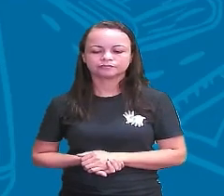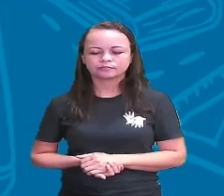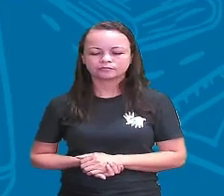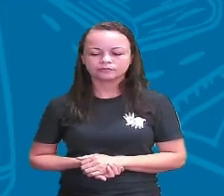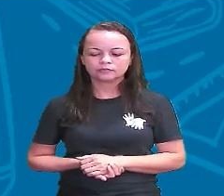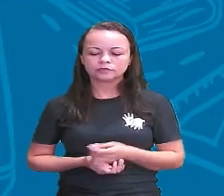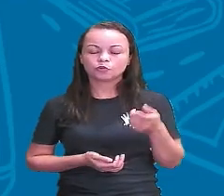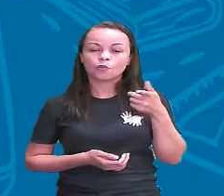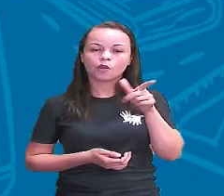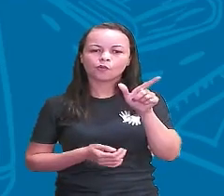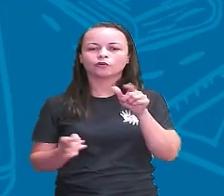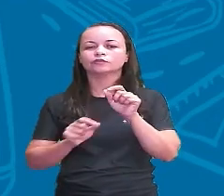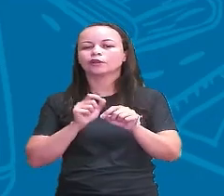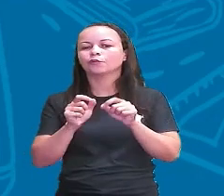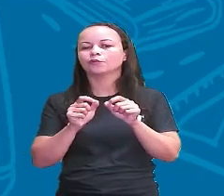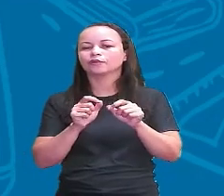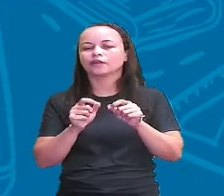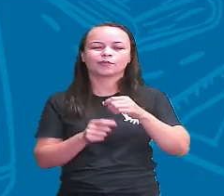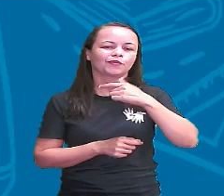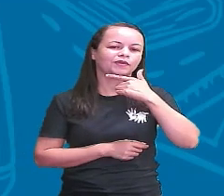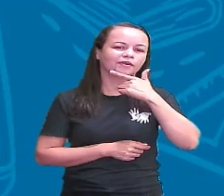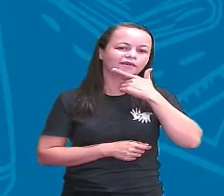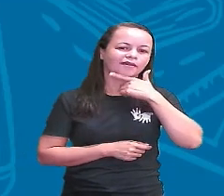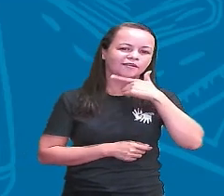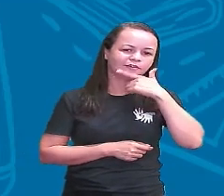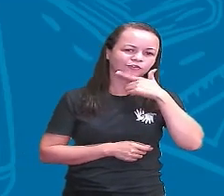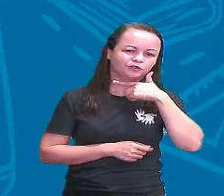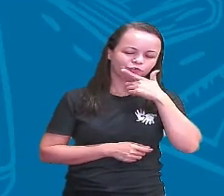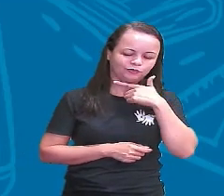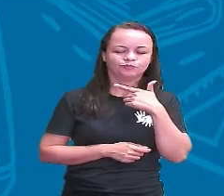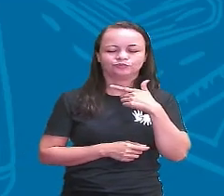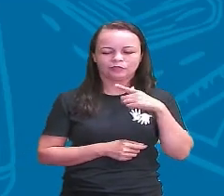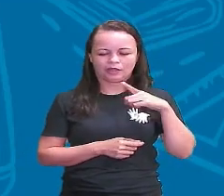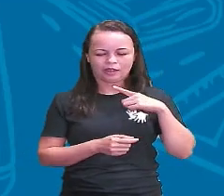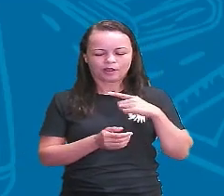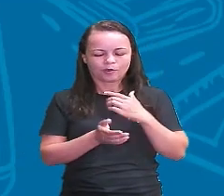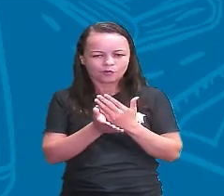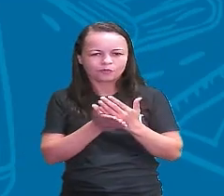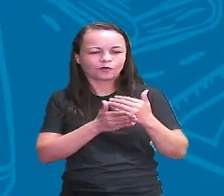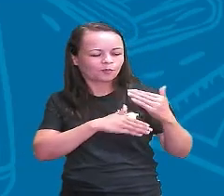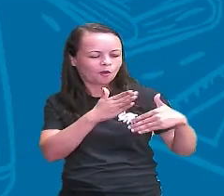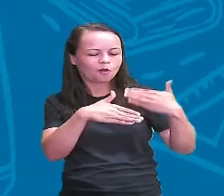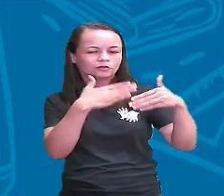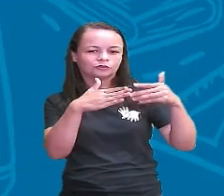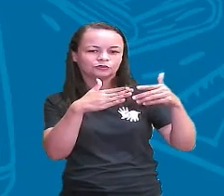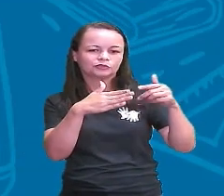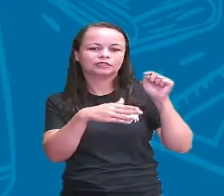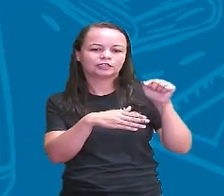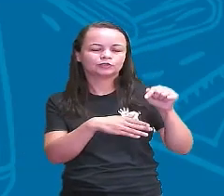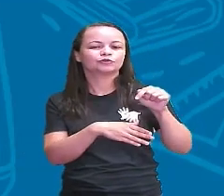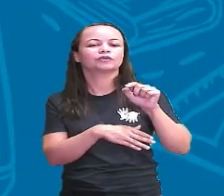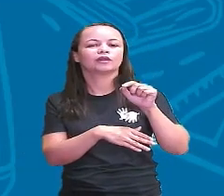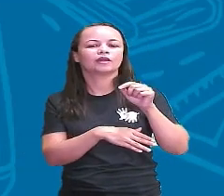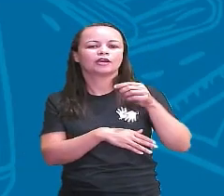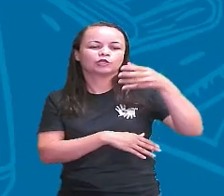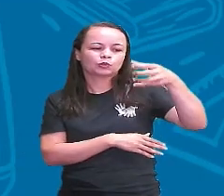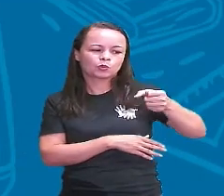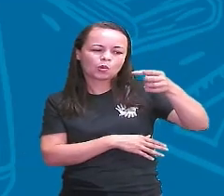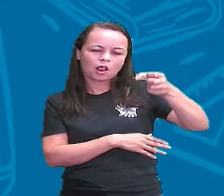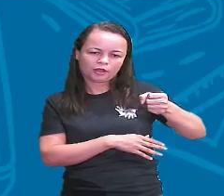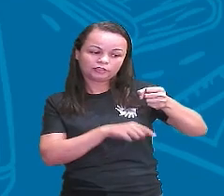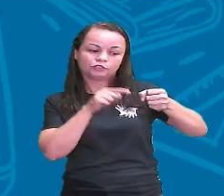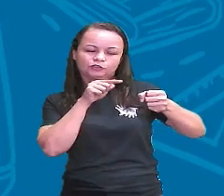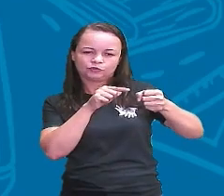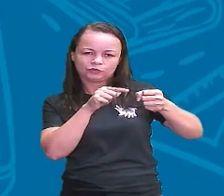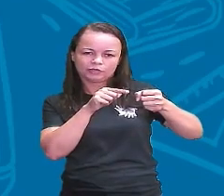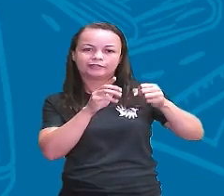tem uma origem animal é o queijo, tá certo? O queijo é produzido a partir do leite e,